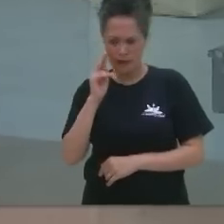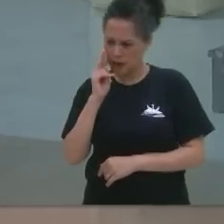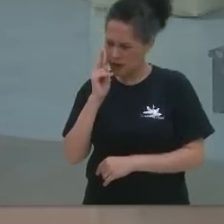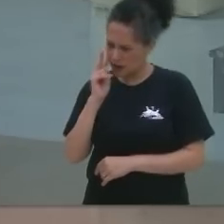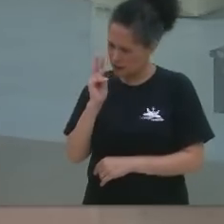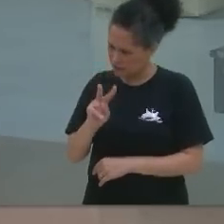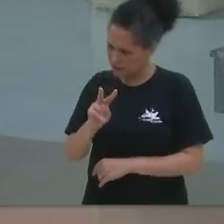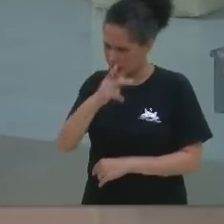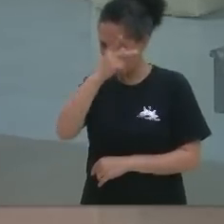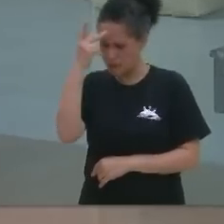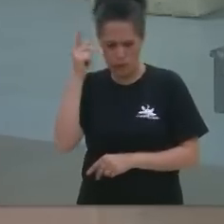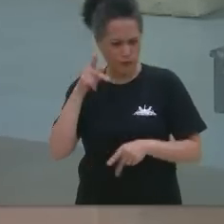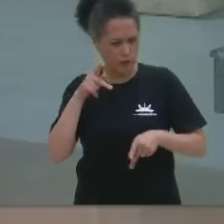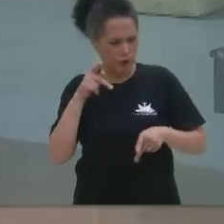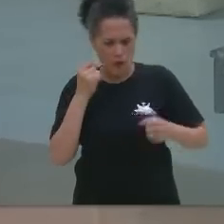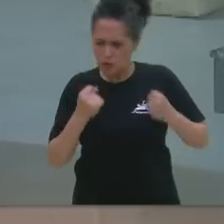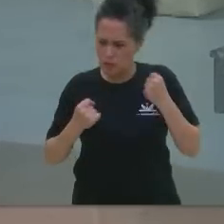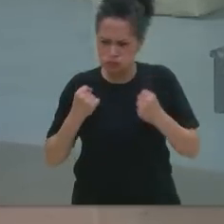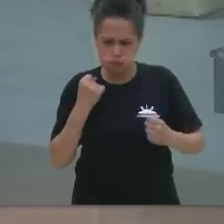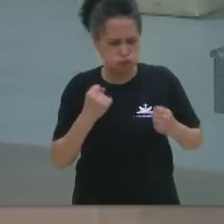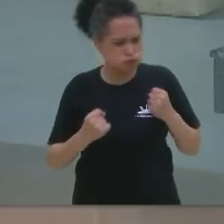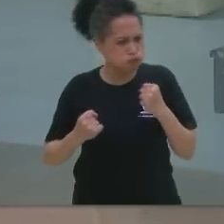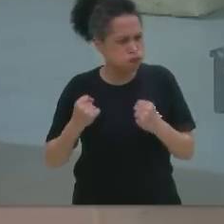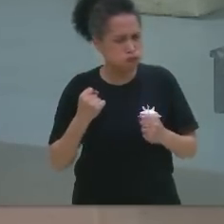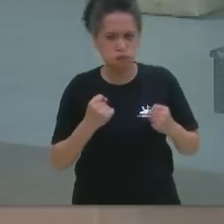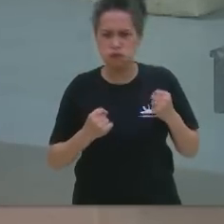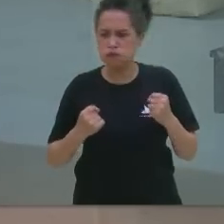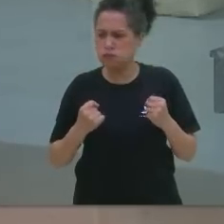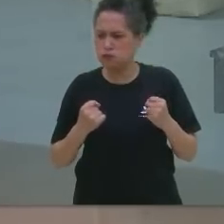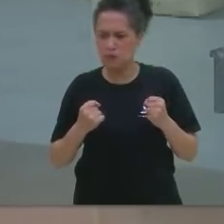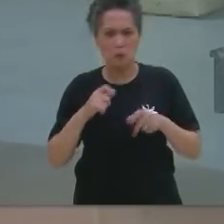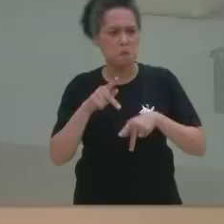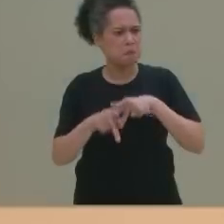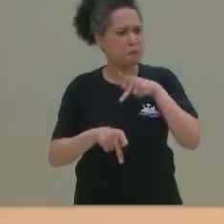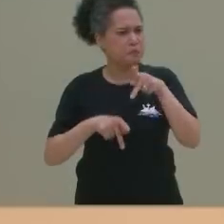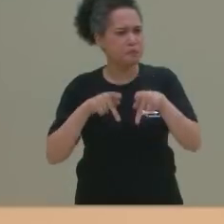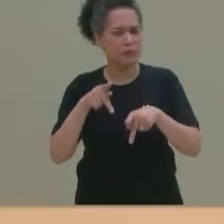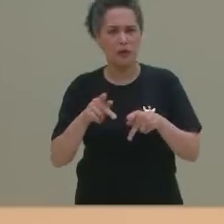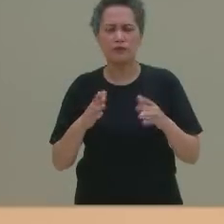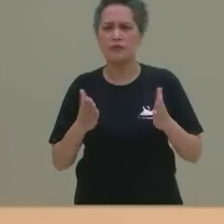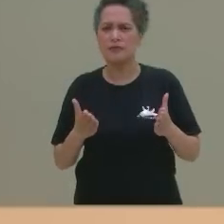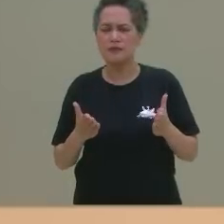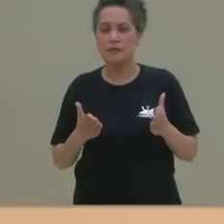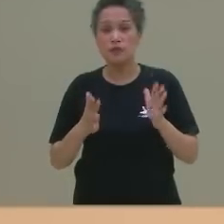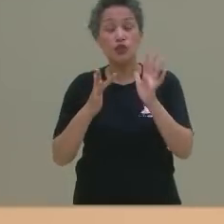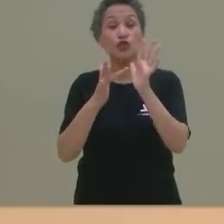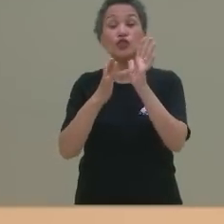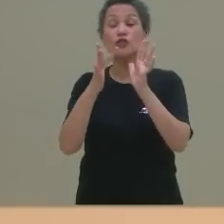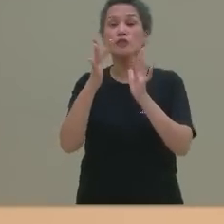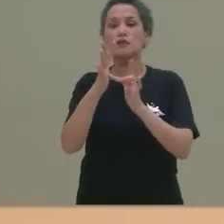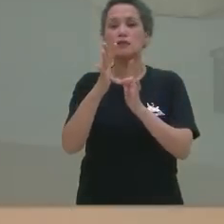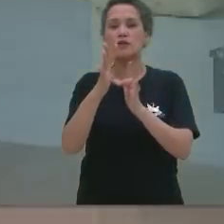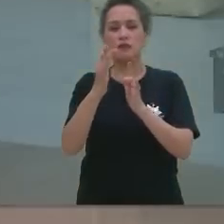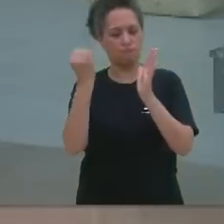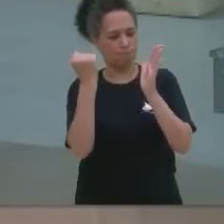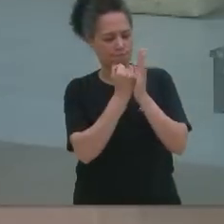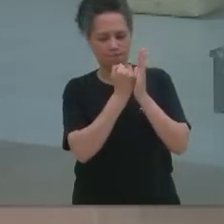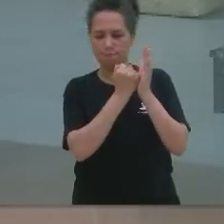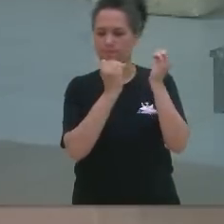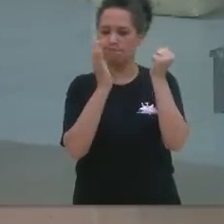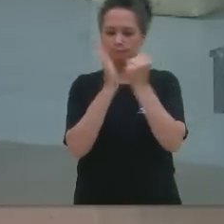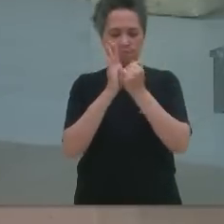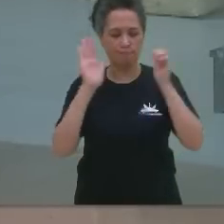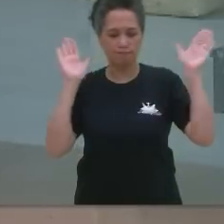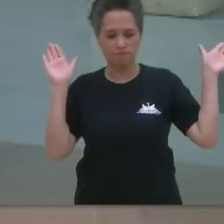Não é esta a razão de Jesus morrer na cruz? Que todos os povos o reconheçam.